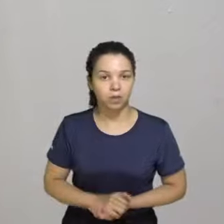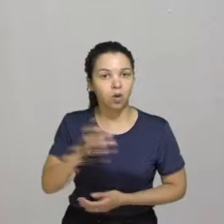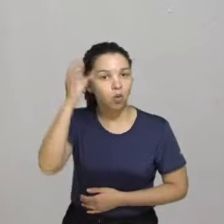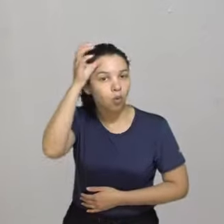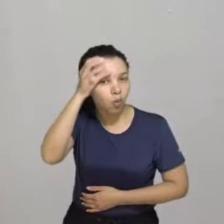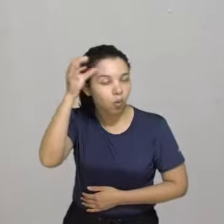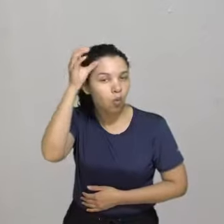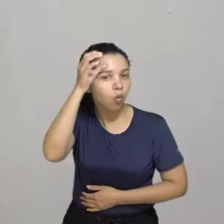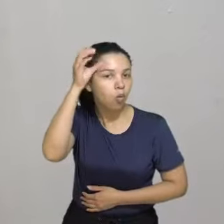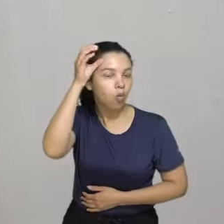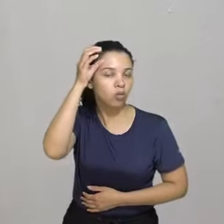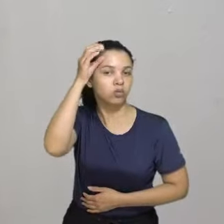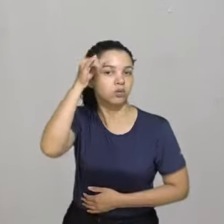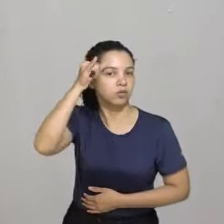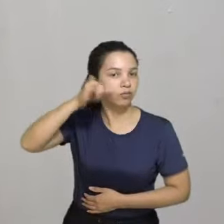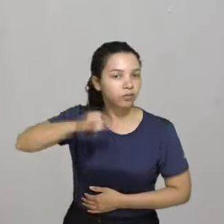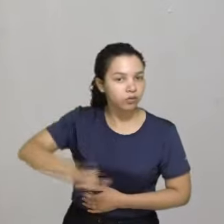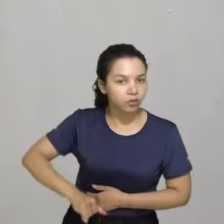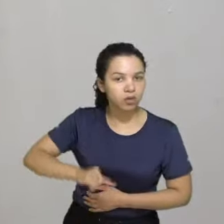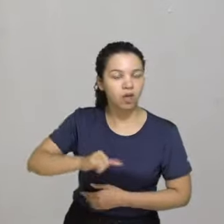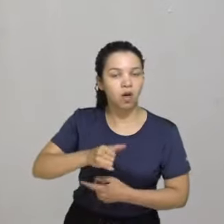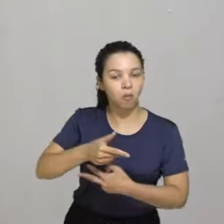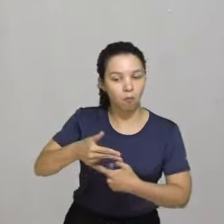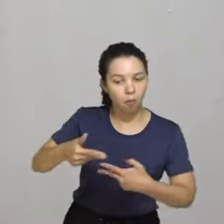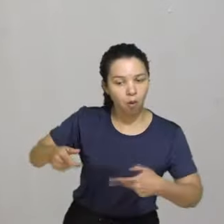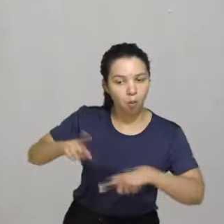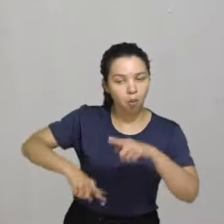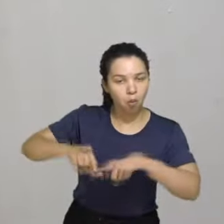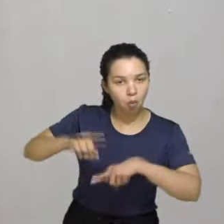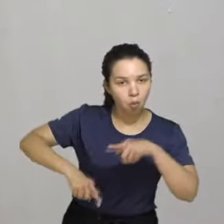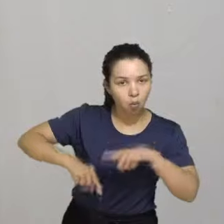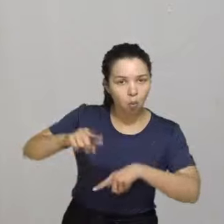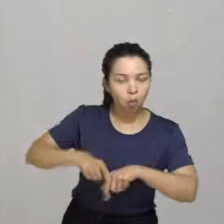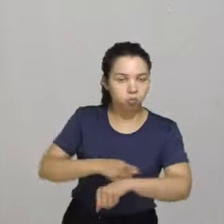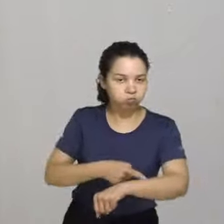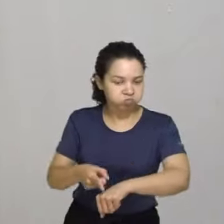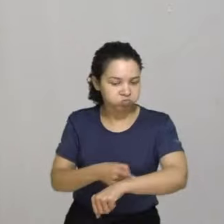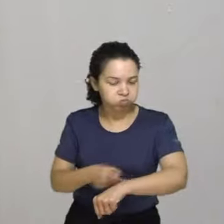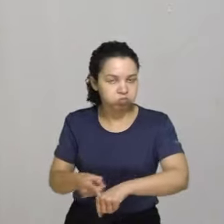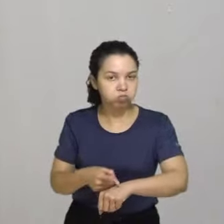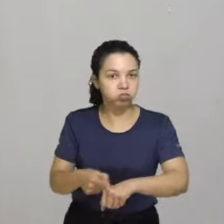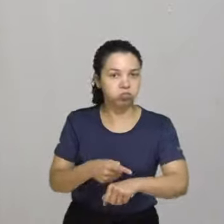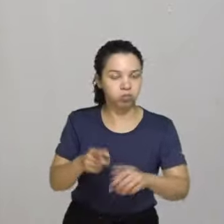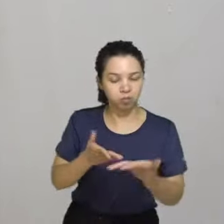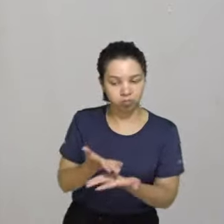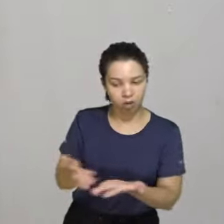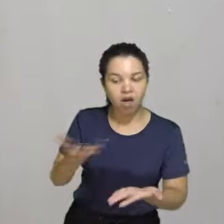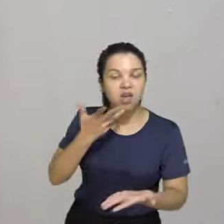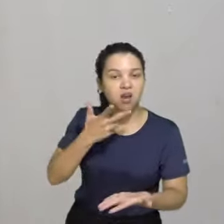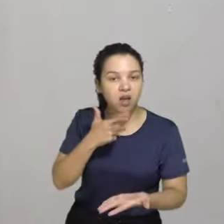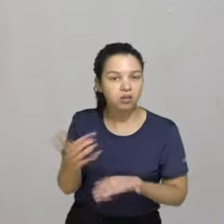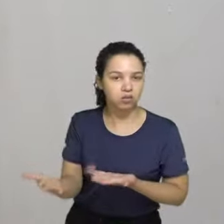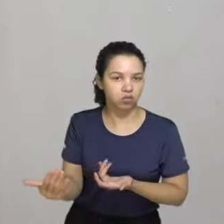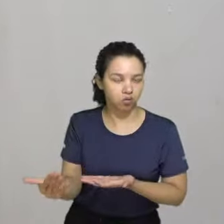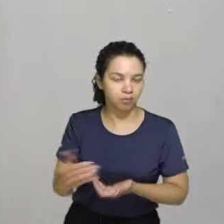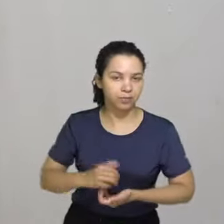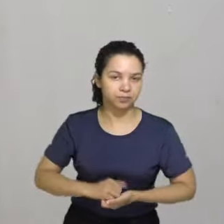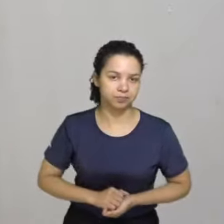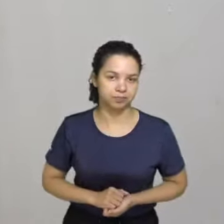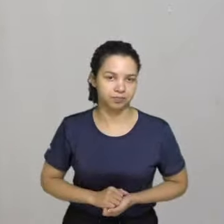conscientização, prevenção e combate a conteúdos pornográficos voltados a crianças e adolescentes. Tem também a lei que trata